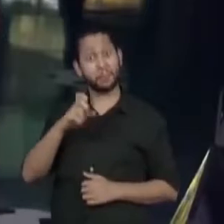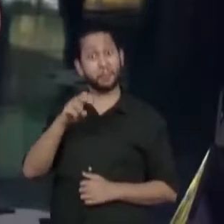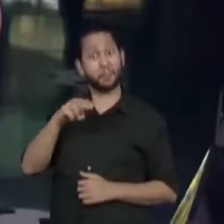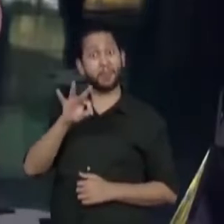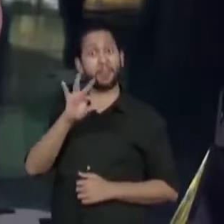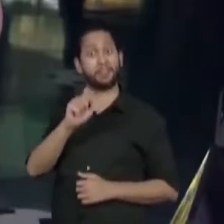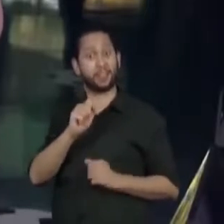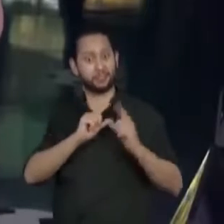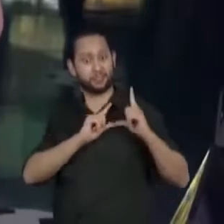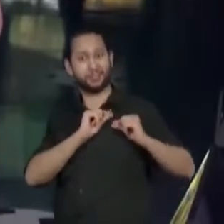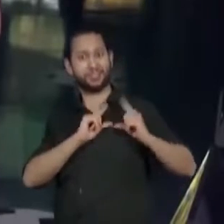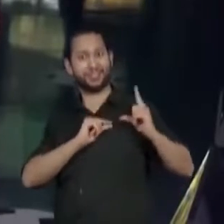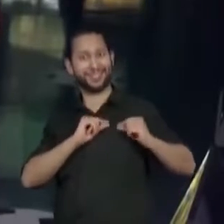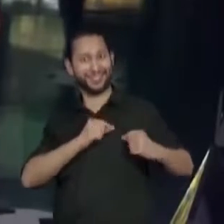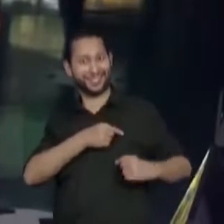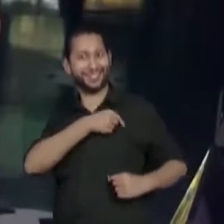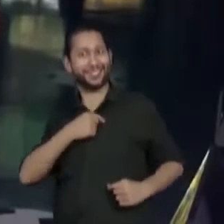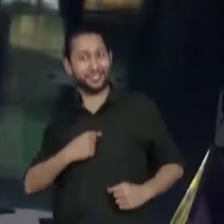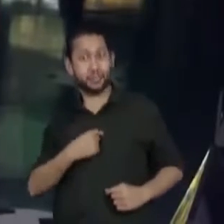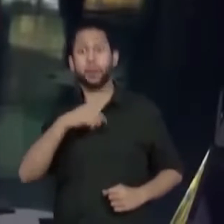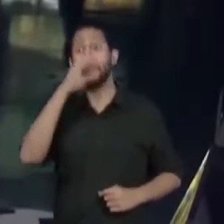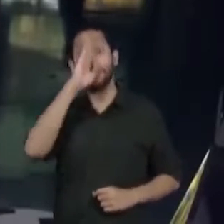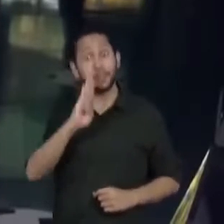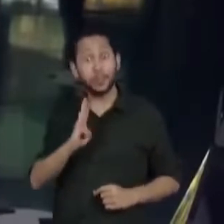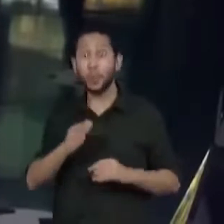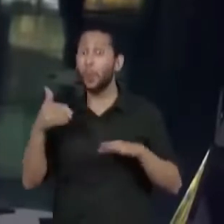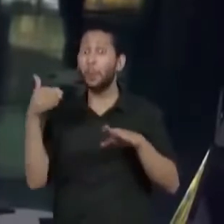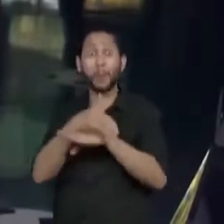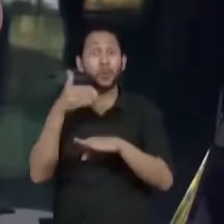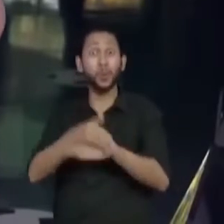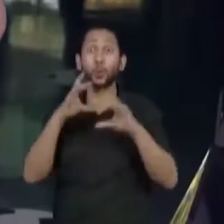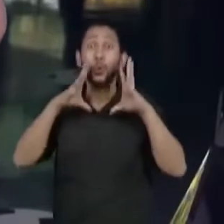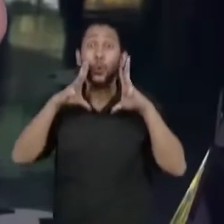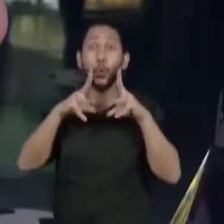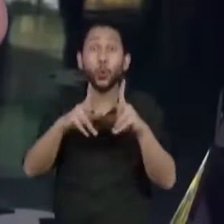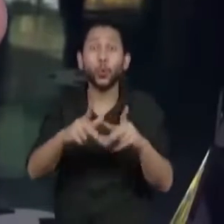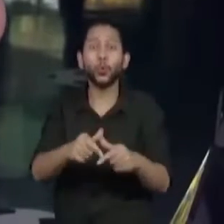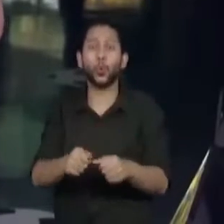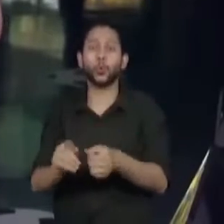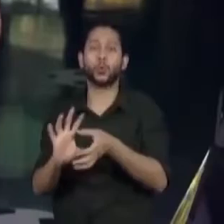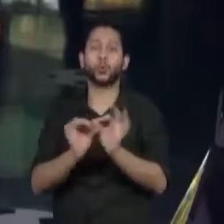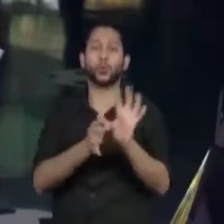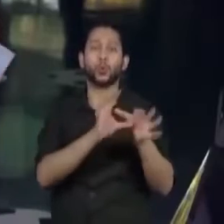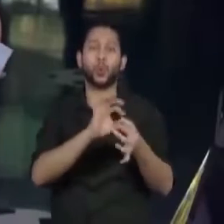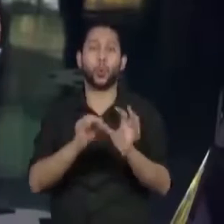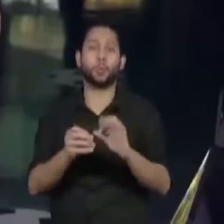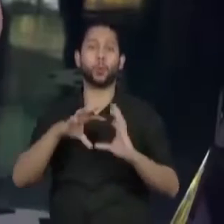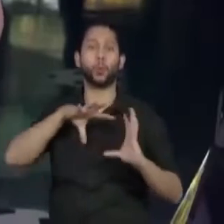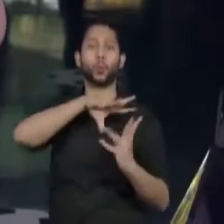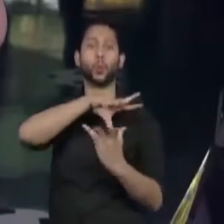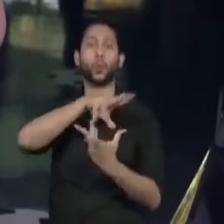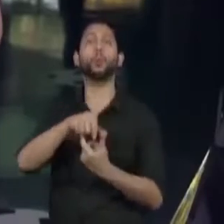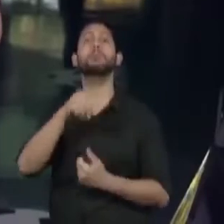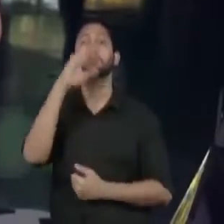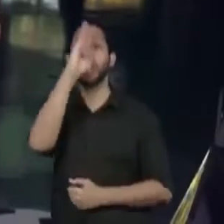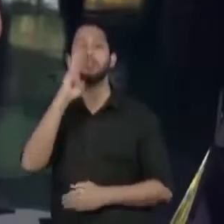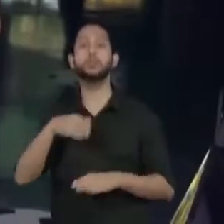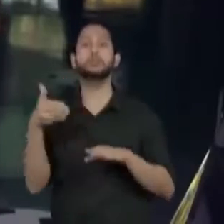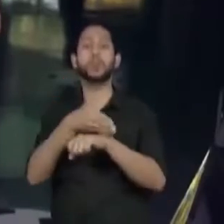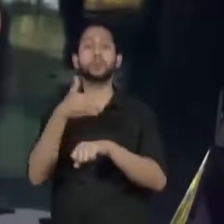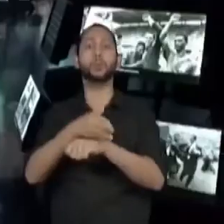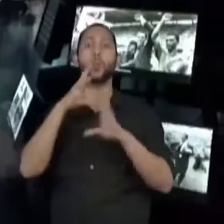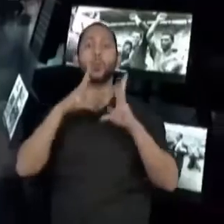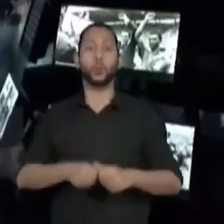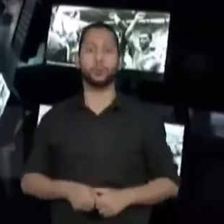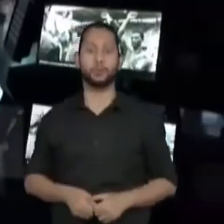de todas, não é, Fran? É o único país que participou de todas as Copas sediadas até aqui. Isso mesmo. E essa sala,